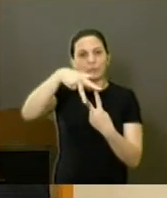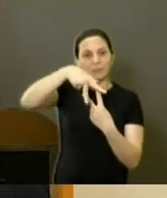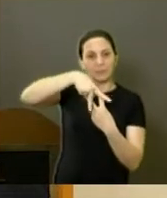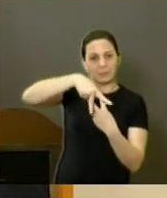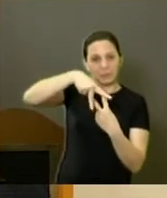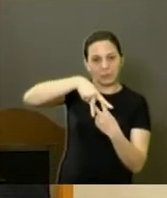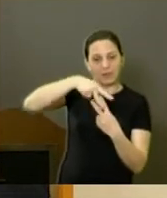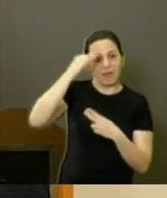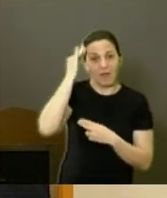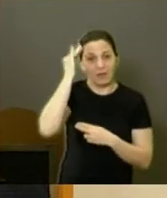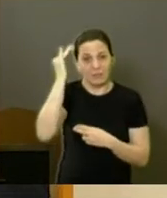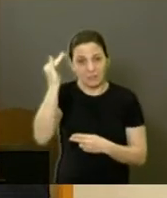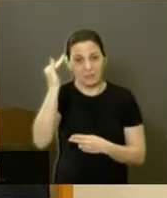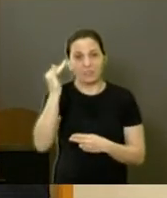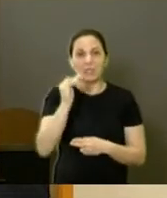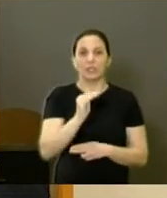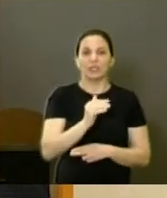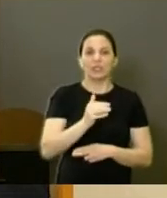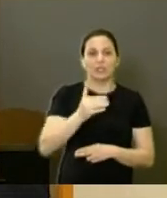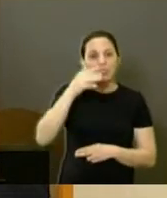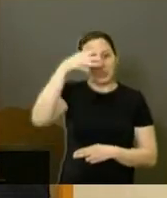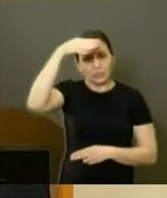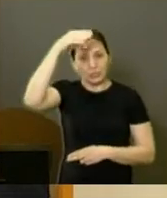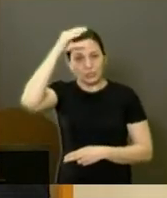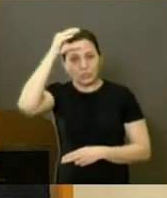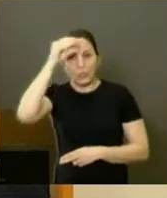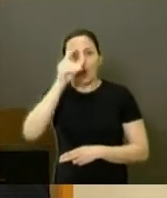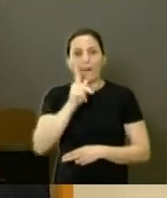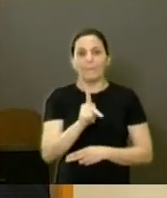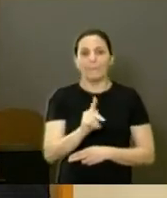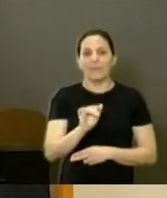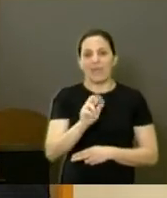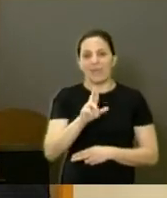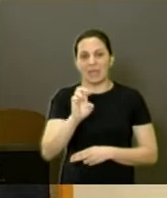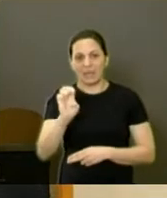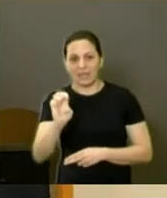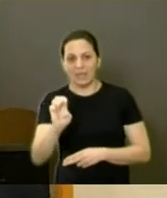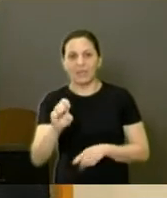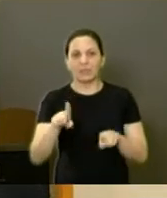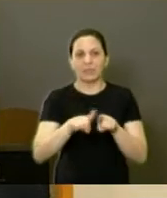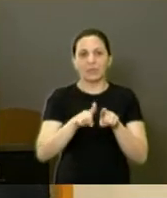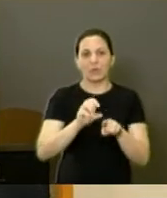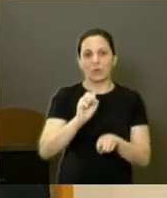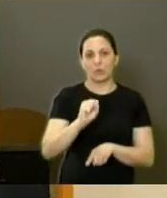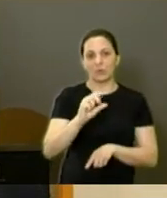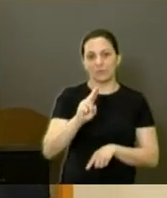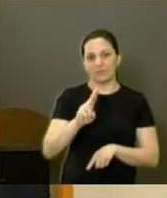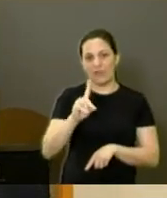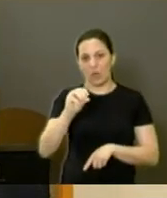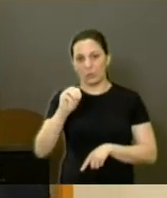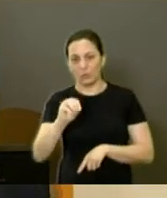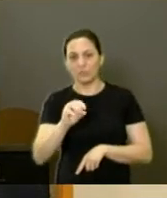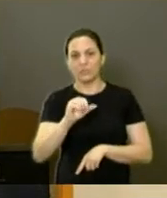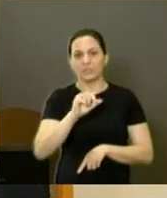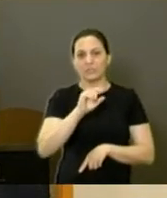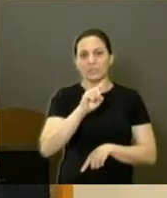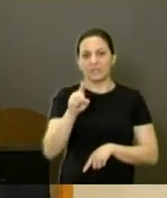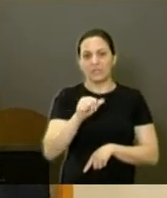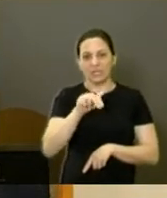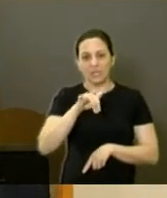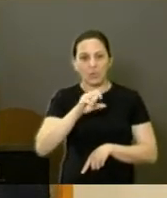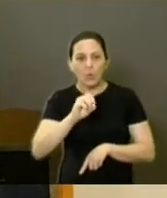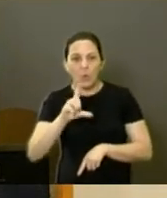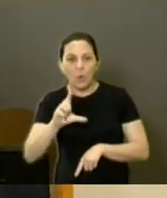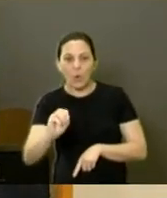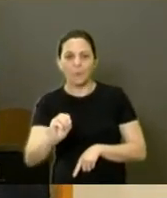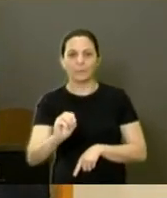fazer esse agradecimento em nome do tio Pierre, do tio Oswaldo Zaniolo, que eu não estou vendo, está escondido ali, né? Achei ele